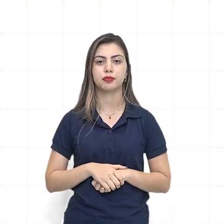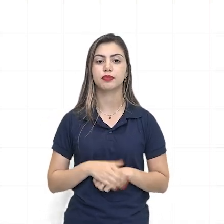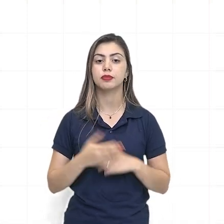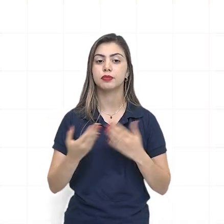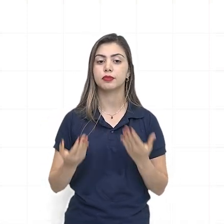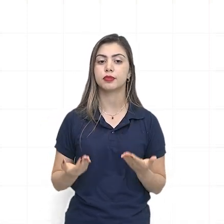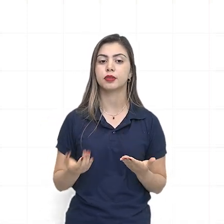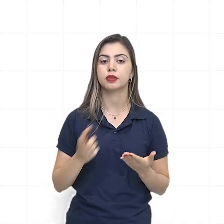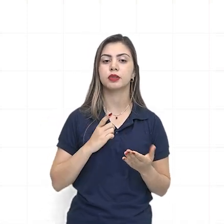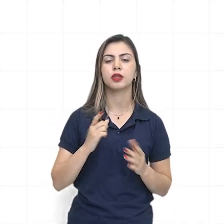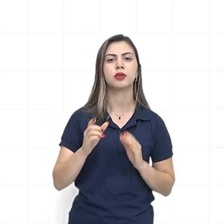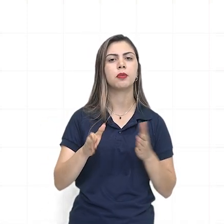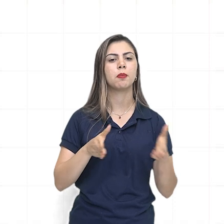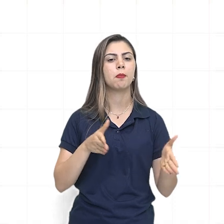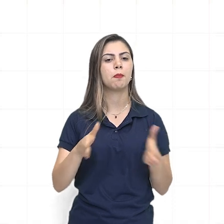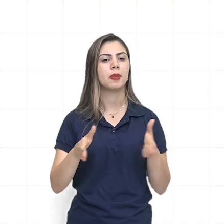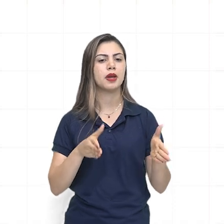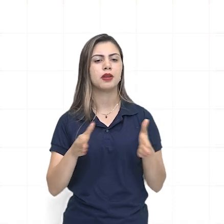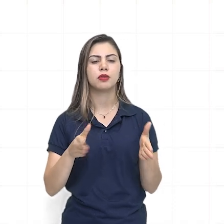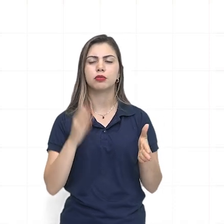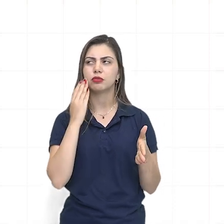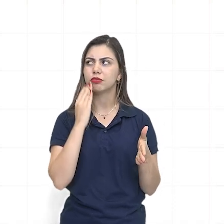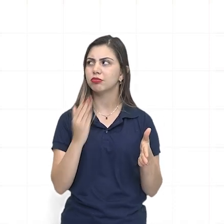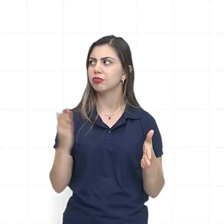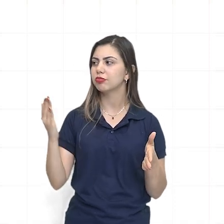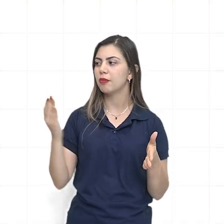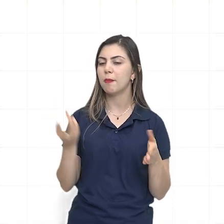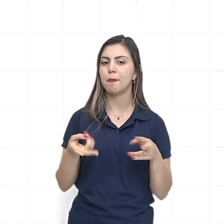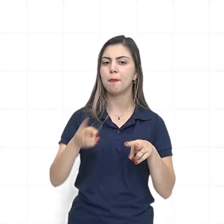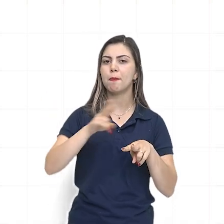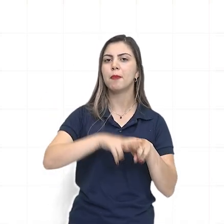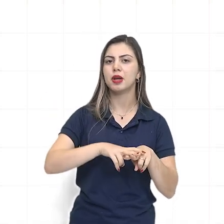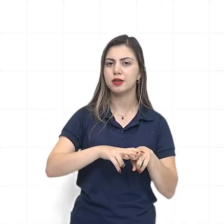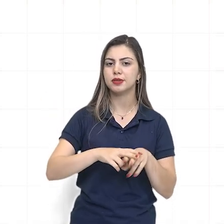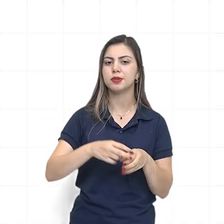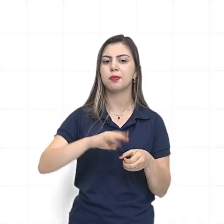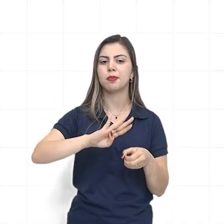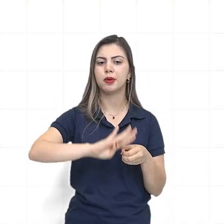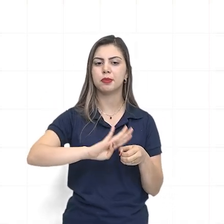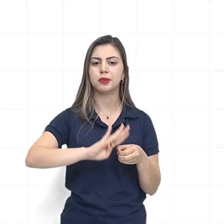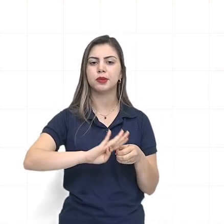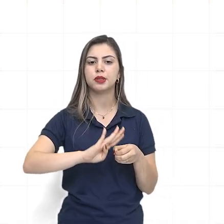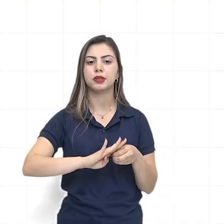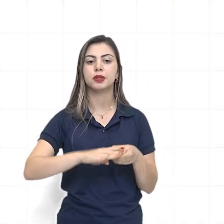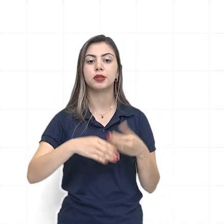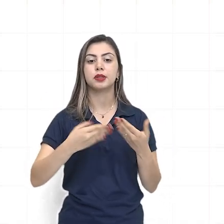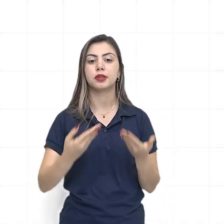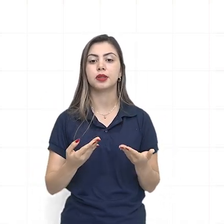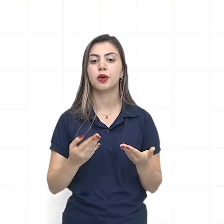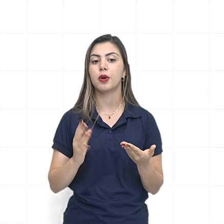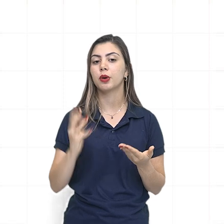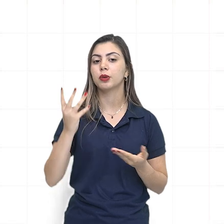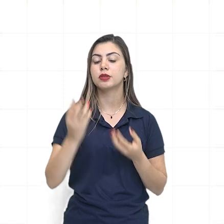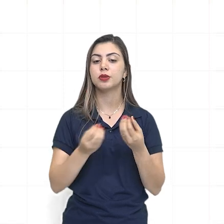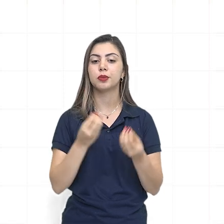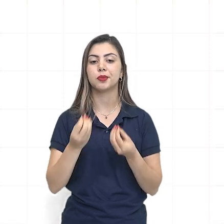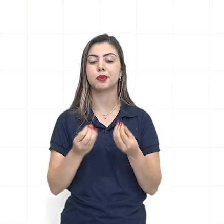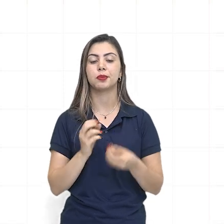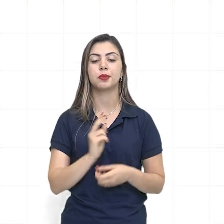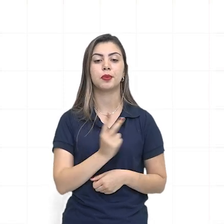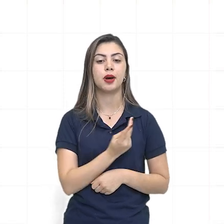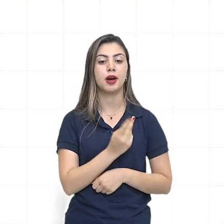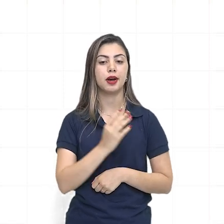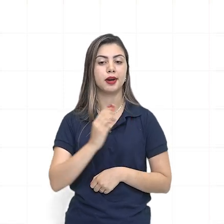do cativeiro da Babilônia, que ocorreu durante o quê? Os